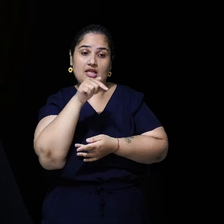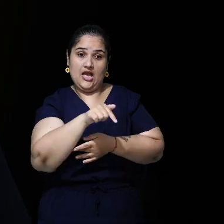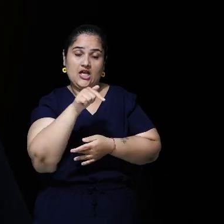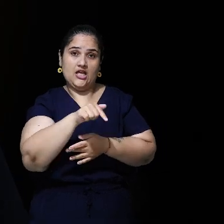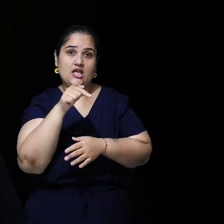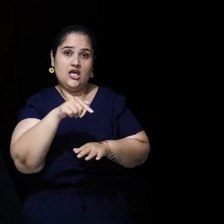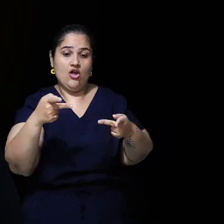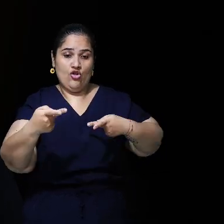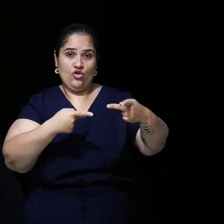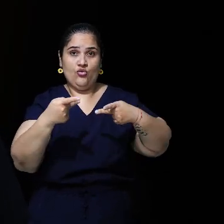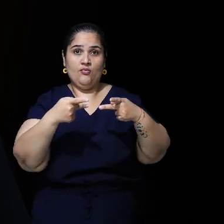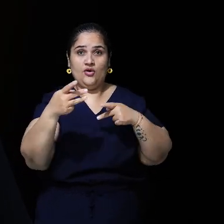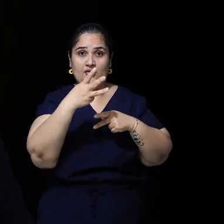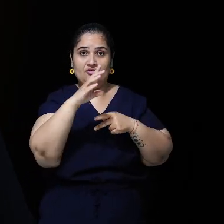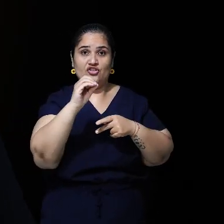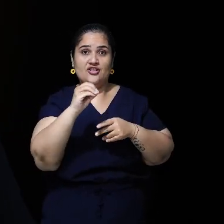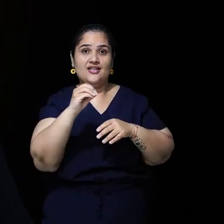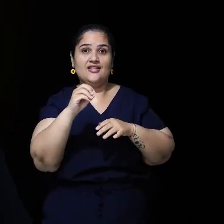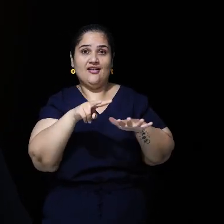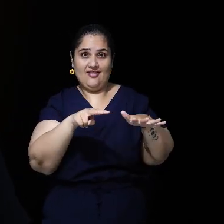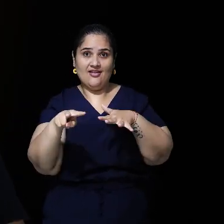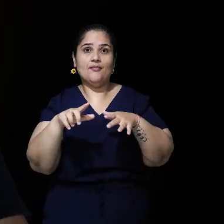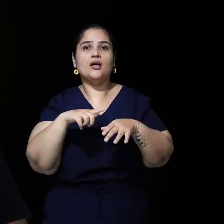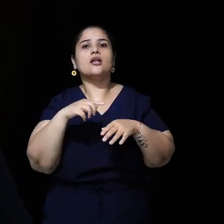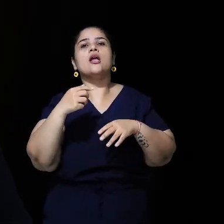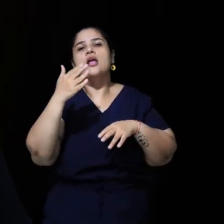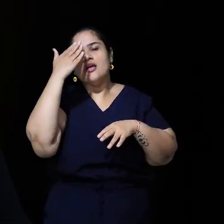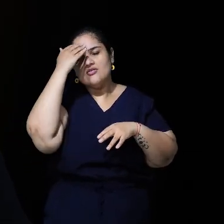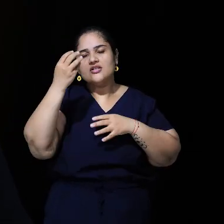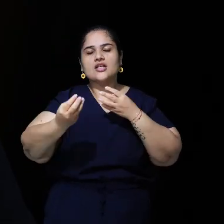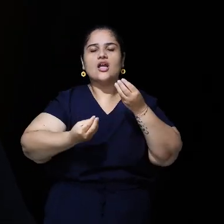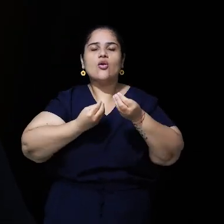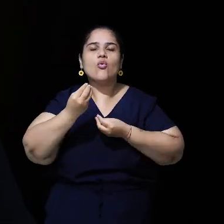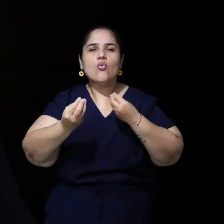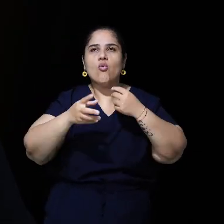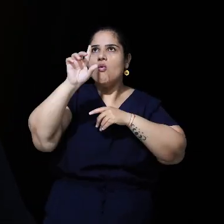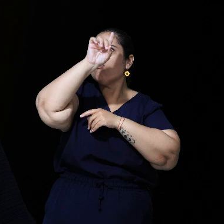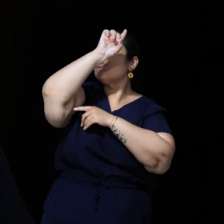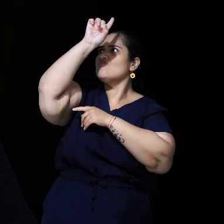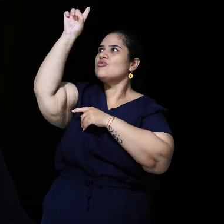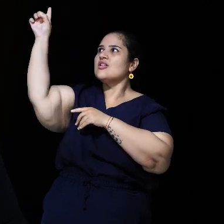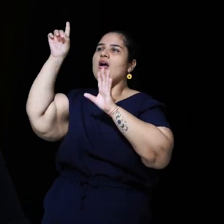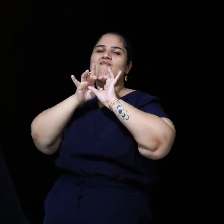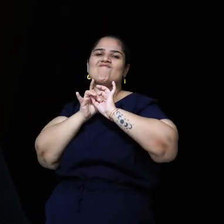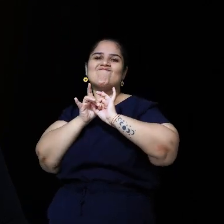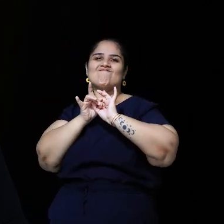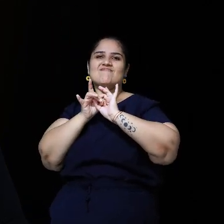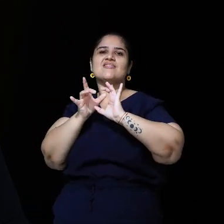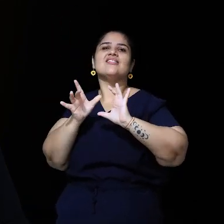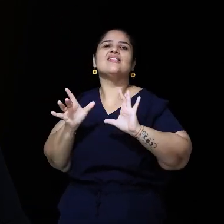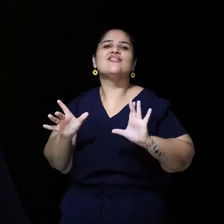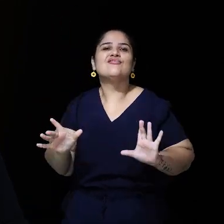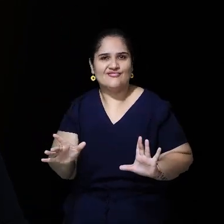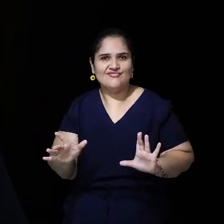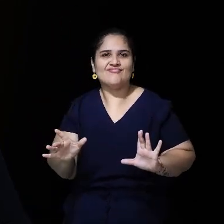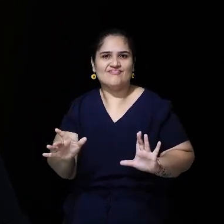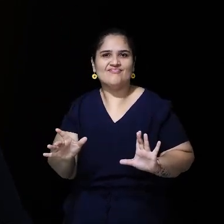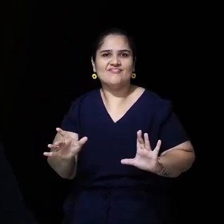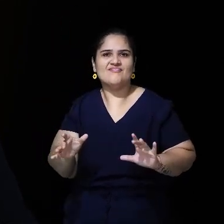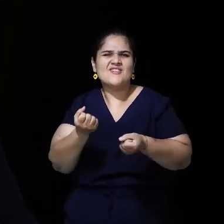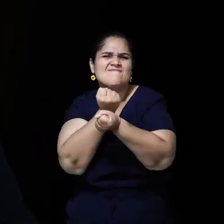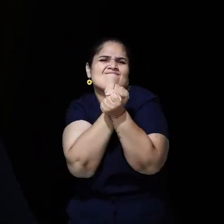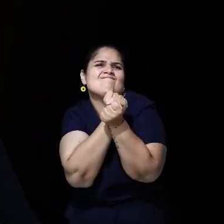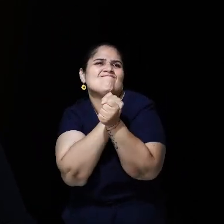quanto Deus me livrou, o quanto Ele reservou para mim. Né, uma das minhas experiências mais significativas na época